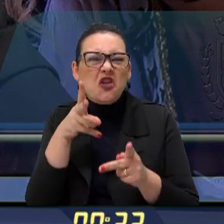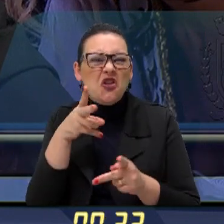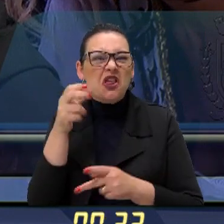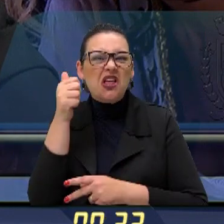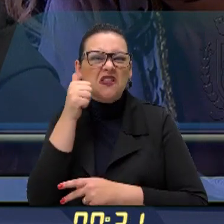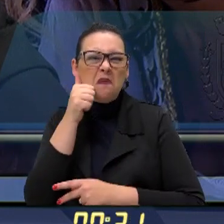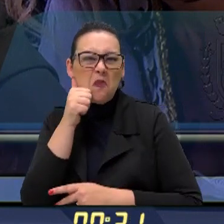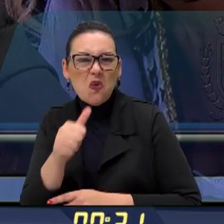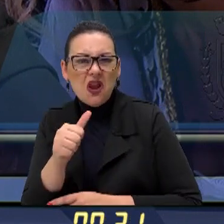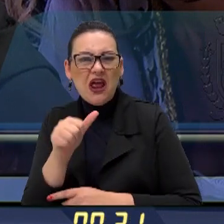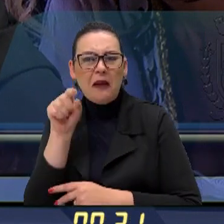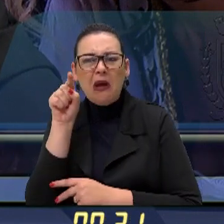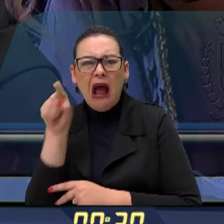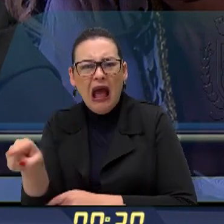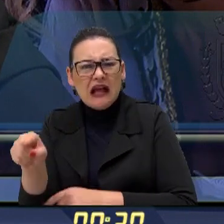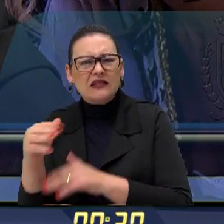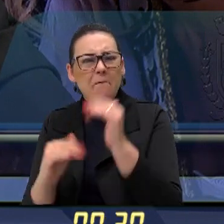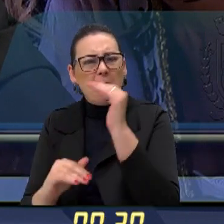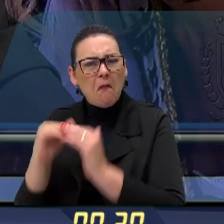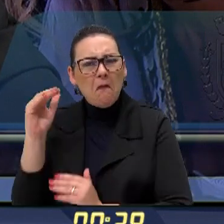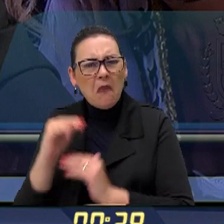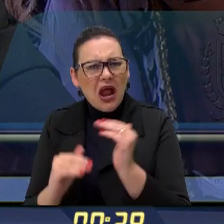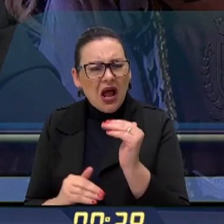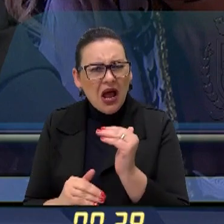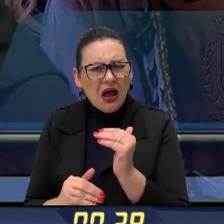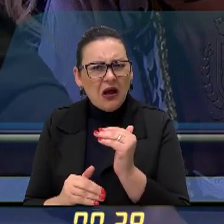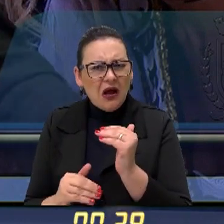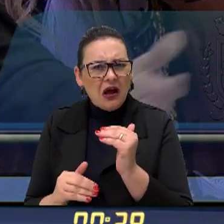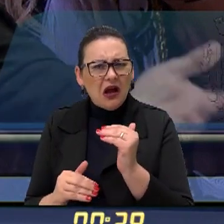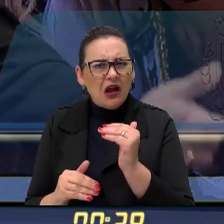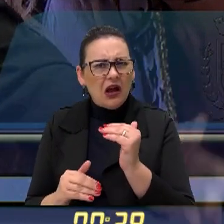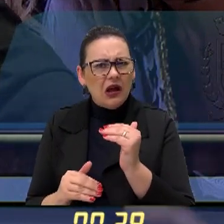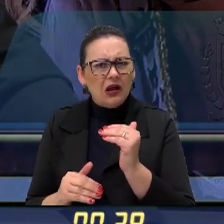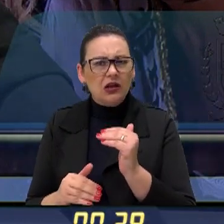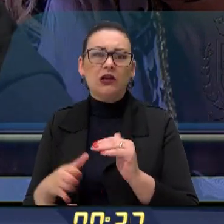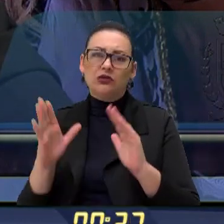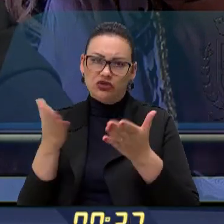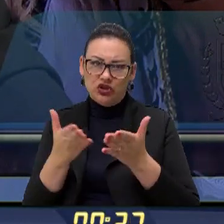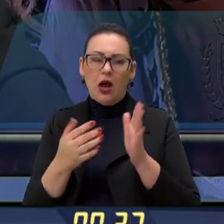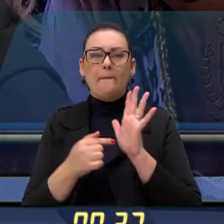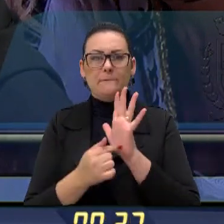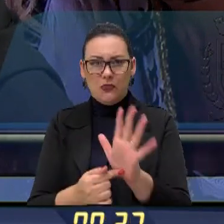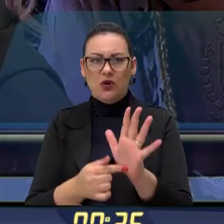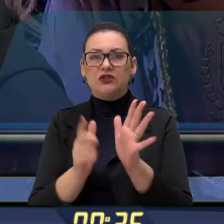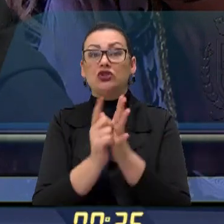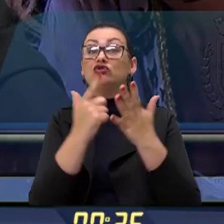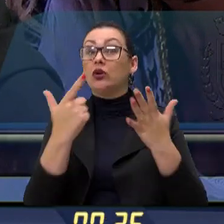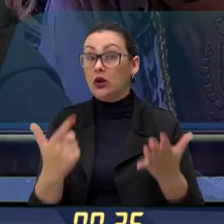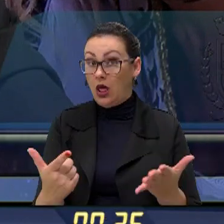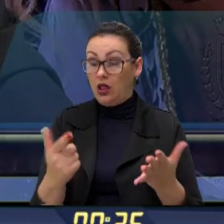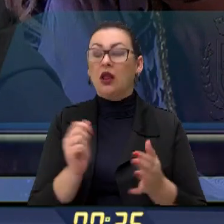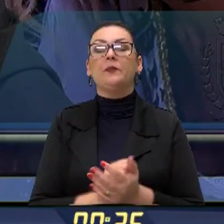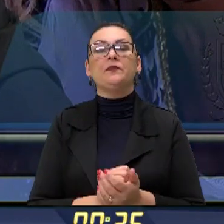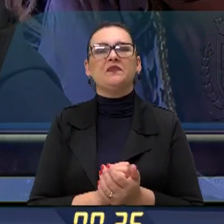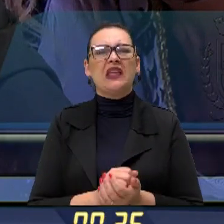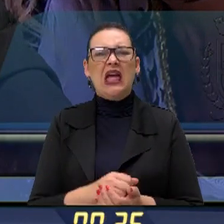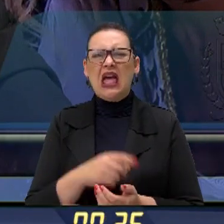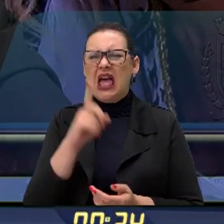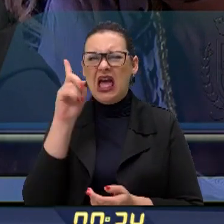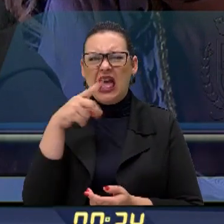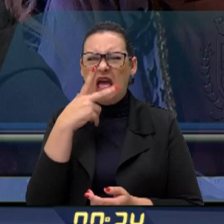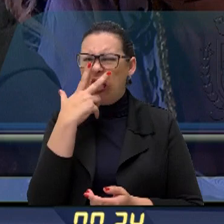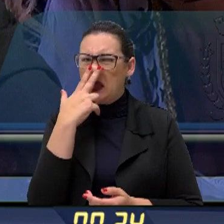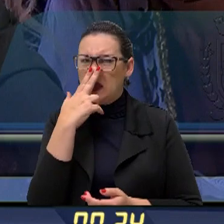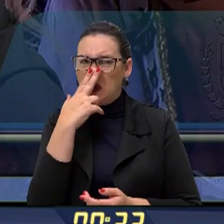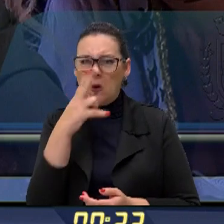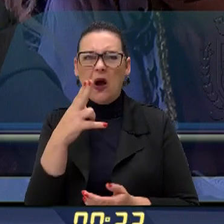para esta delicada atividade, conforme ilustra a matéria da Gazeta, é um tapa na cara